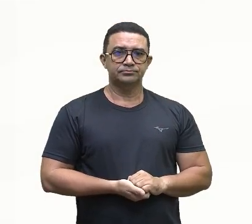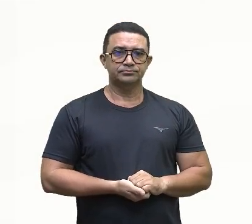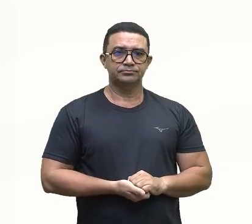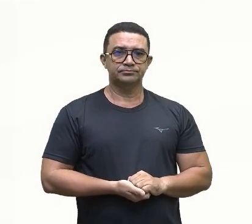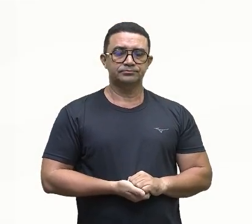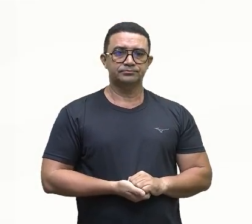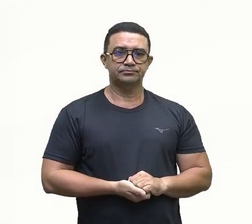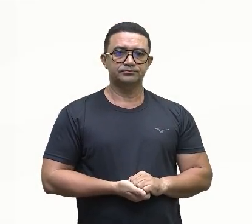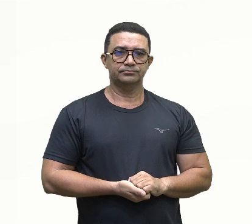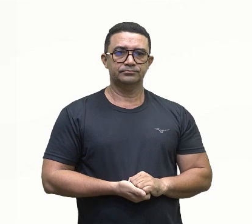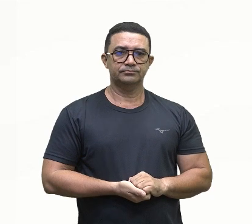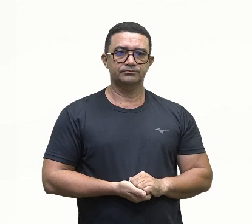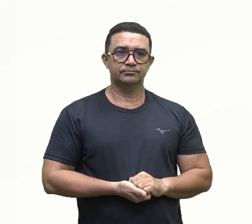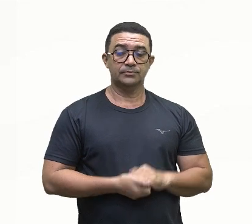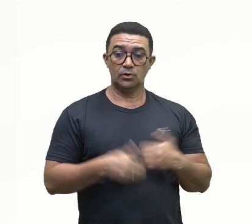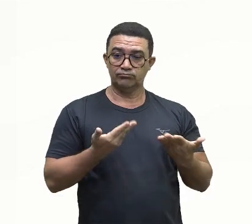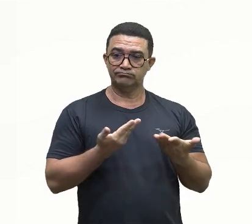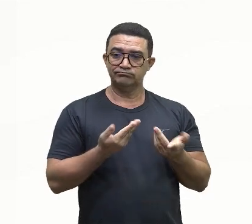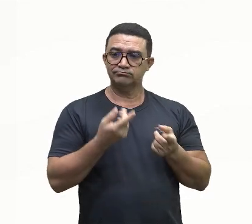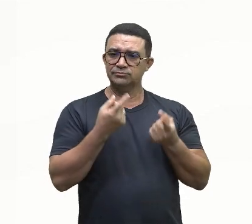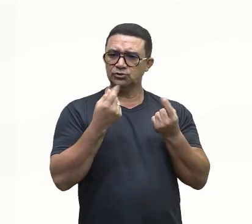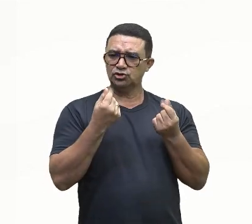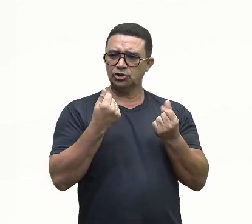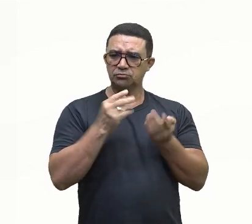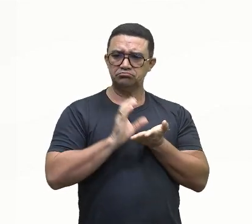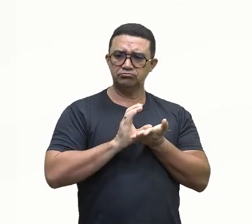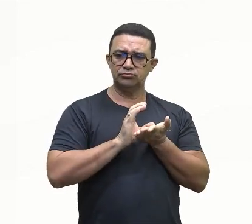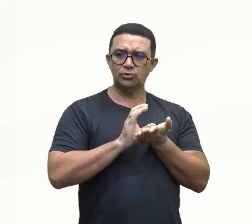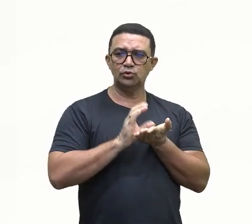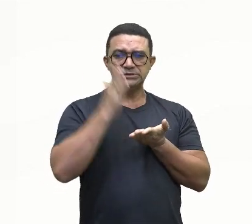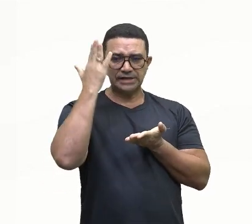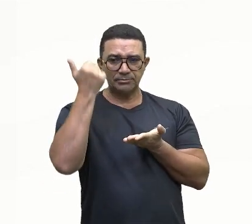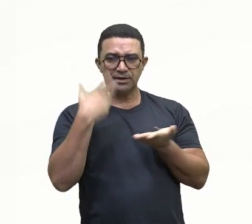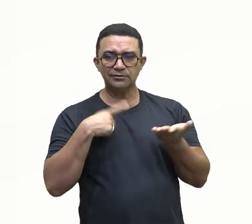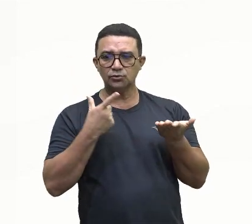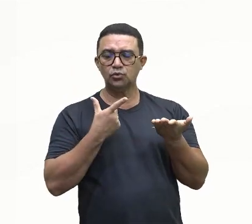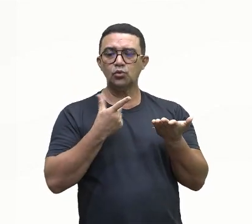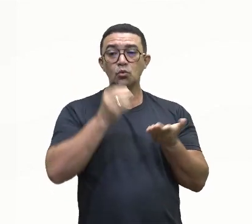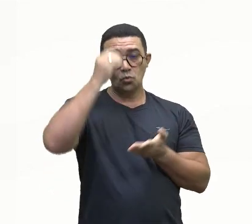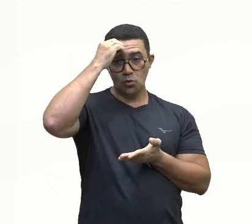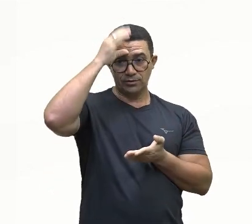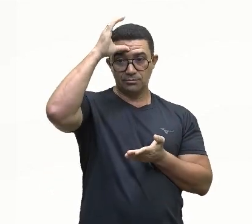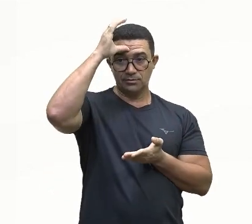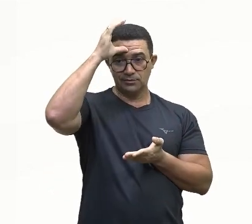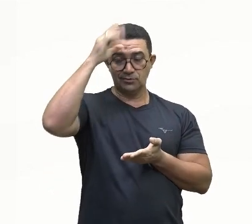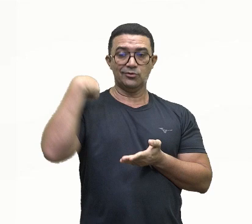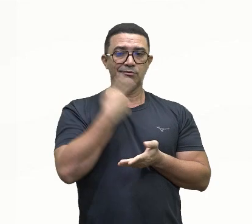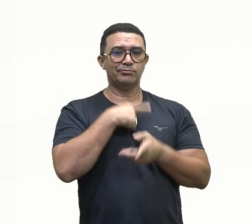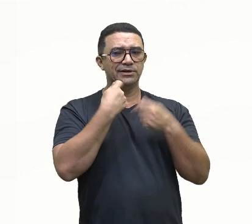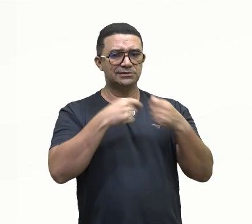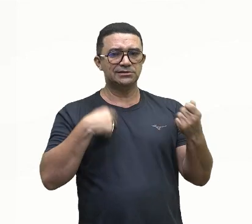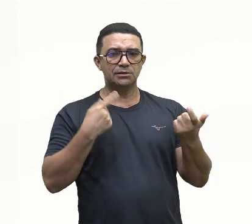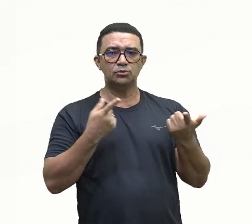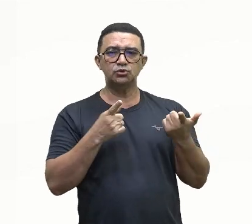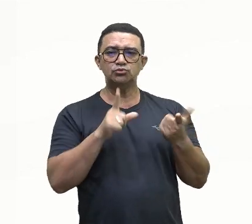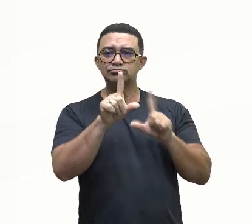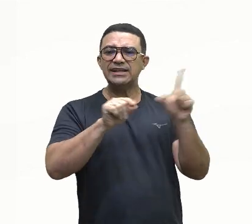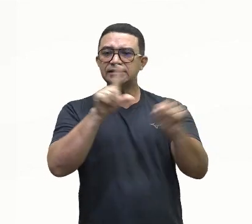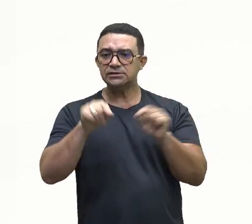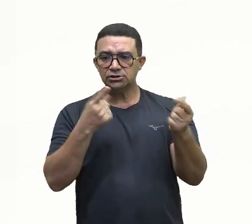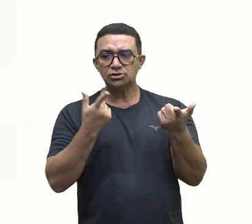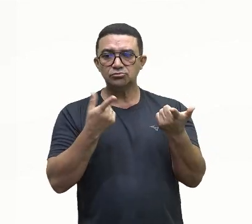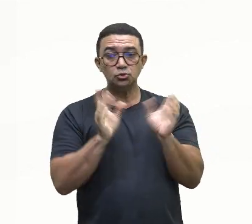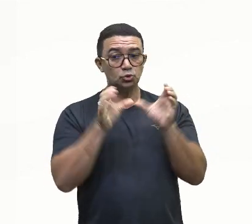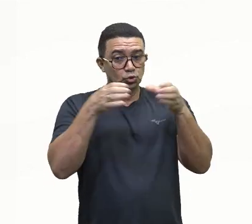Olha só, para investir aí nesse conhecimento, a gente precisa tomar decisões em conjunto,